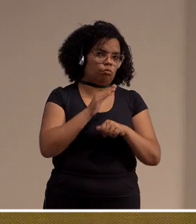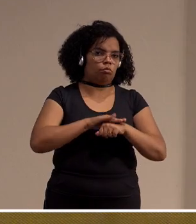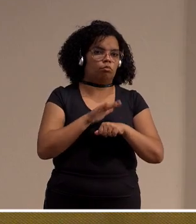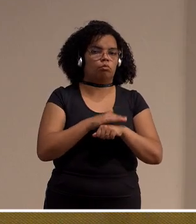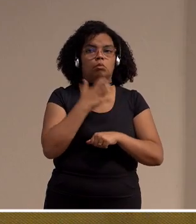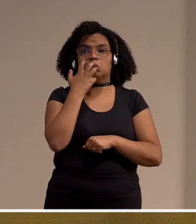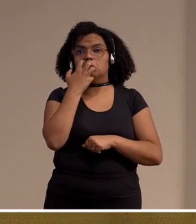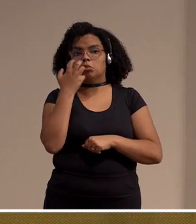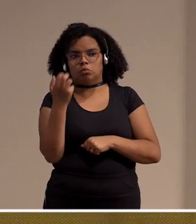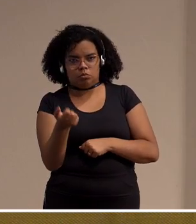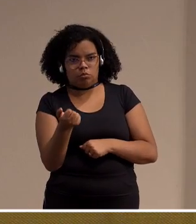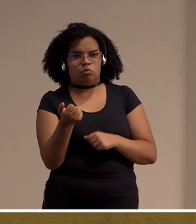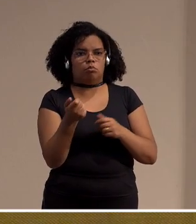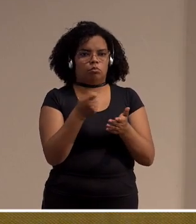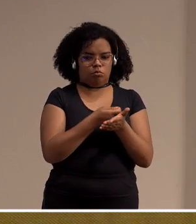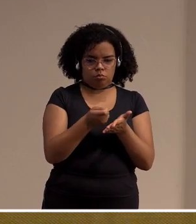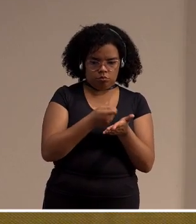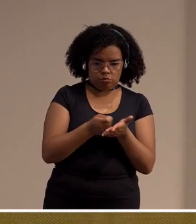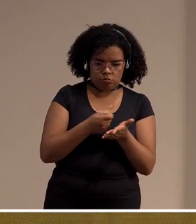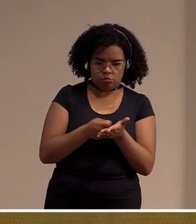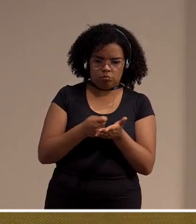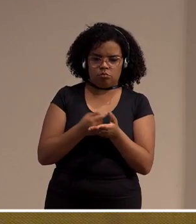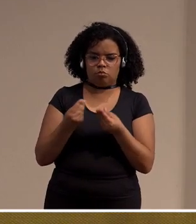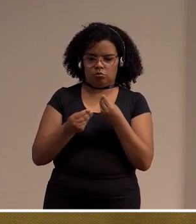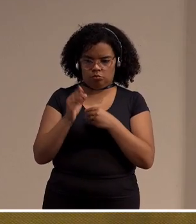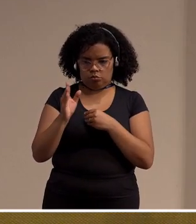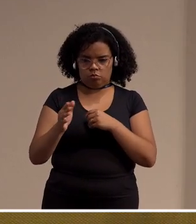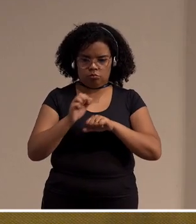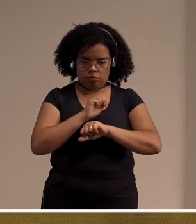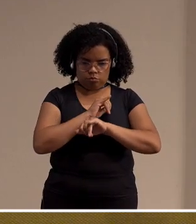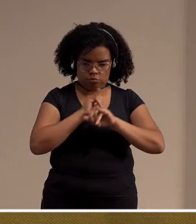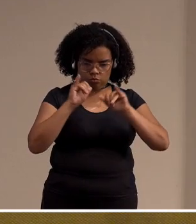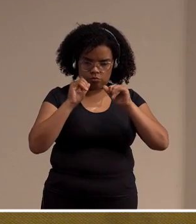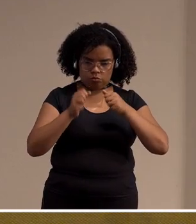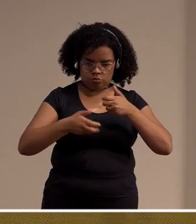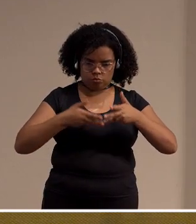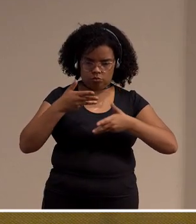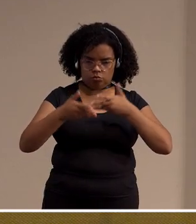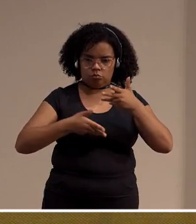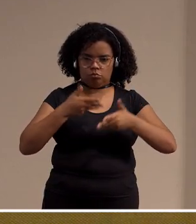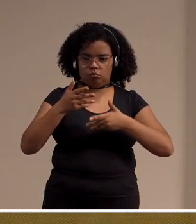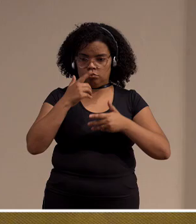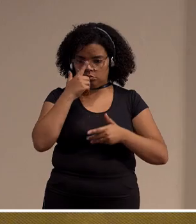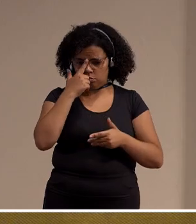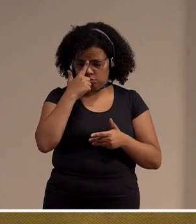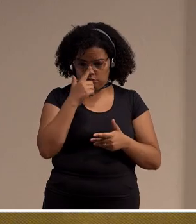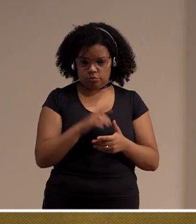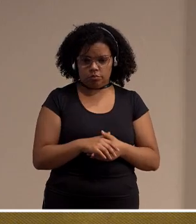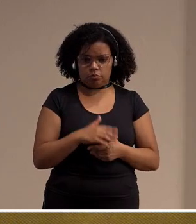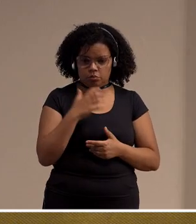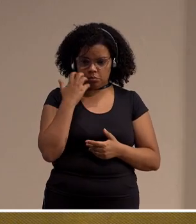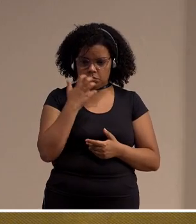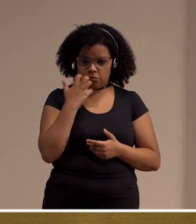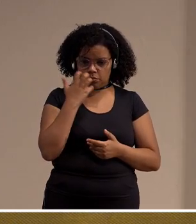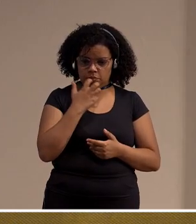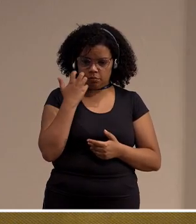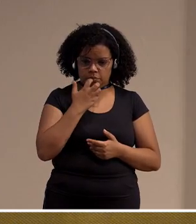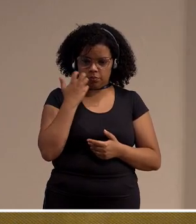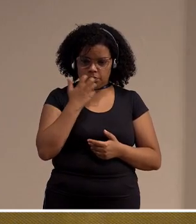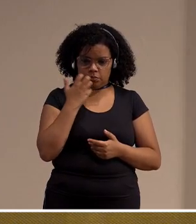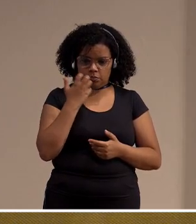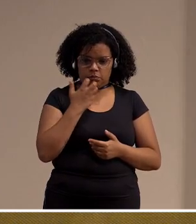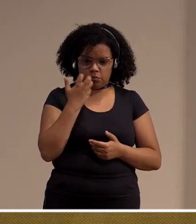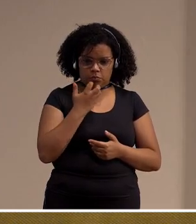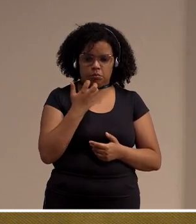certeza, como eu decía, como uno de los temas en los romances, la creatividad y el capitalismo, para